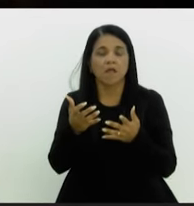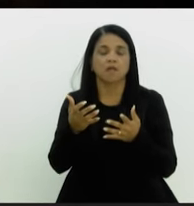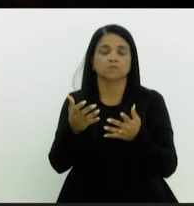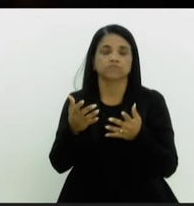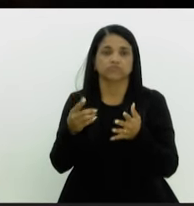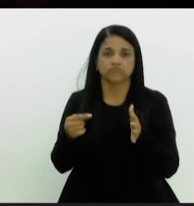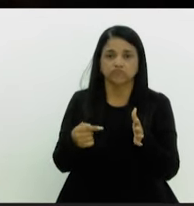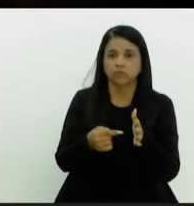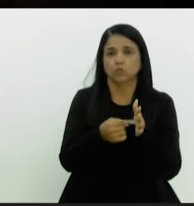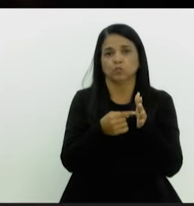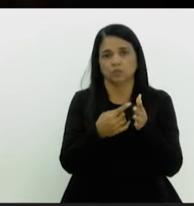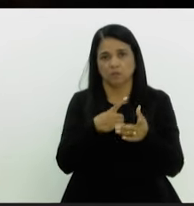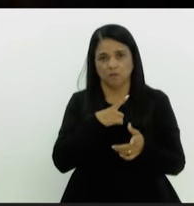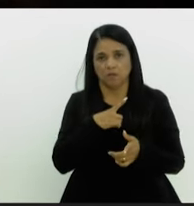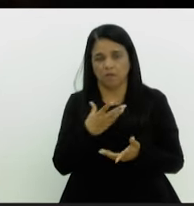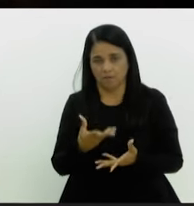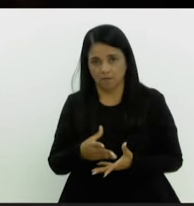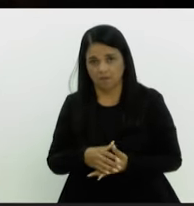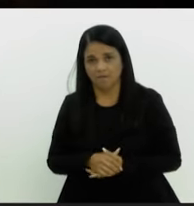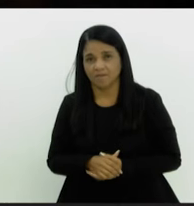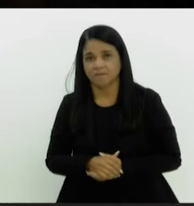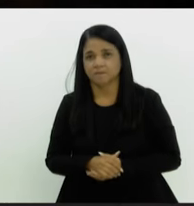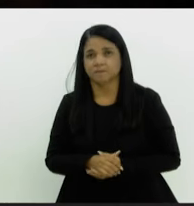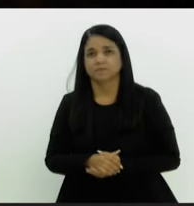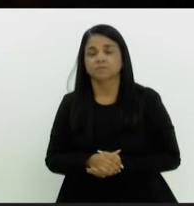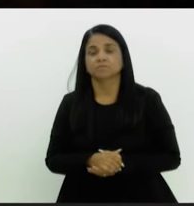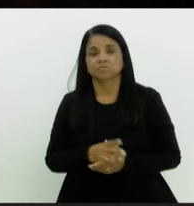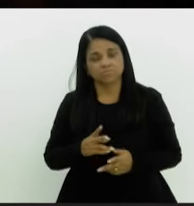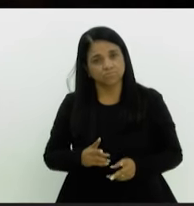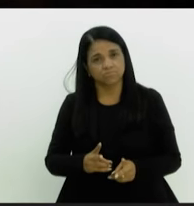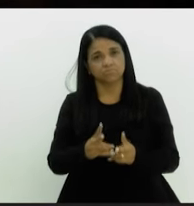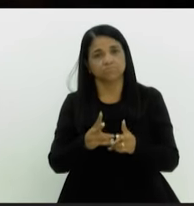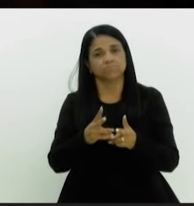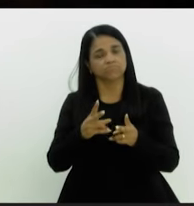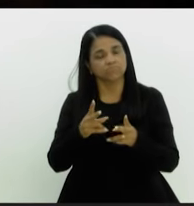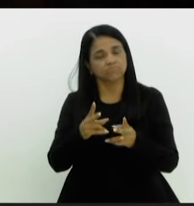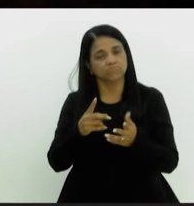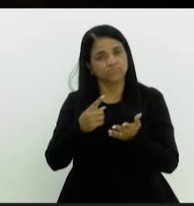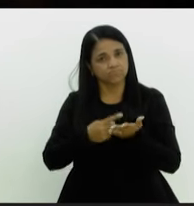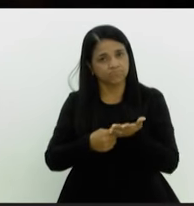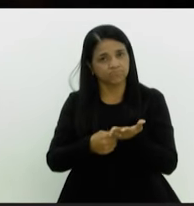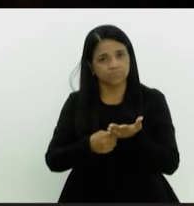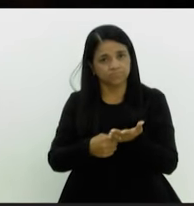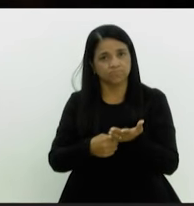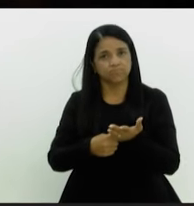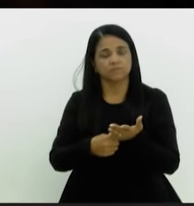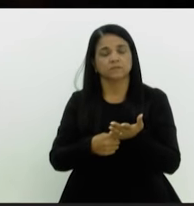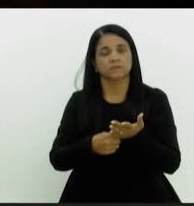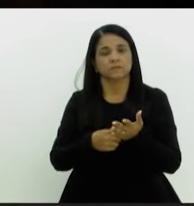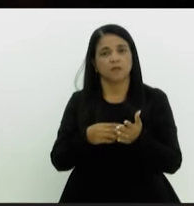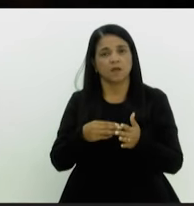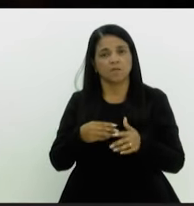eh e pretendemos continuar Cumprindo com essa missão consal constitucional com um olhar mais